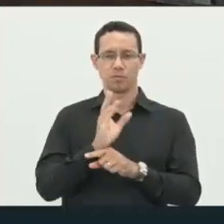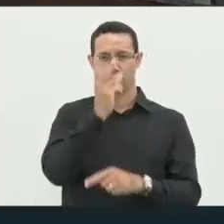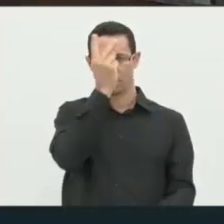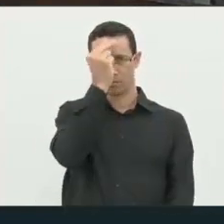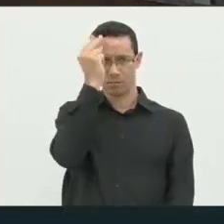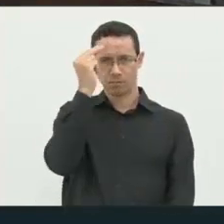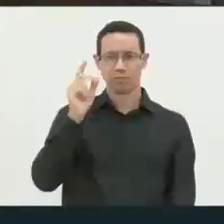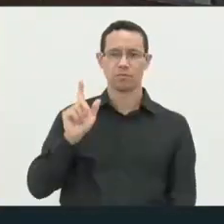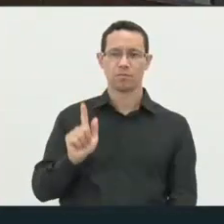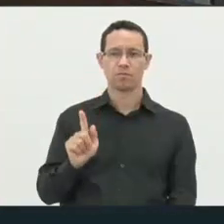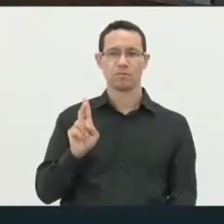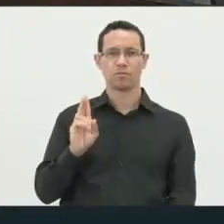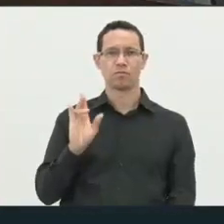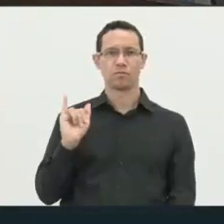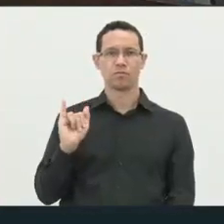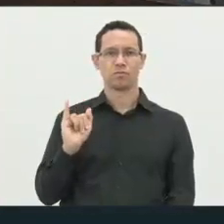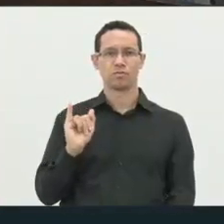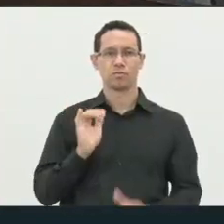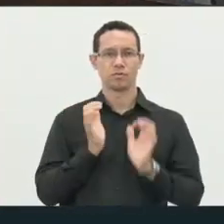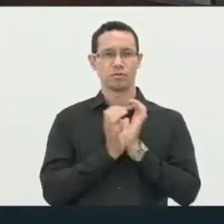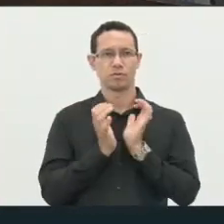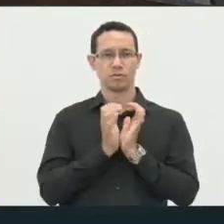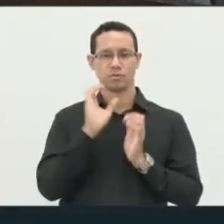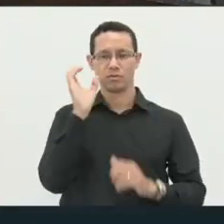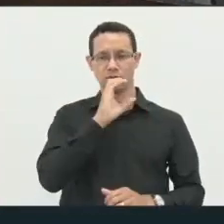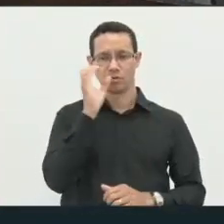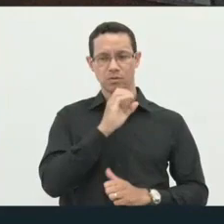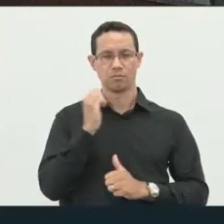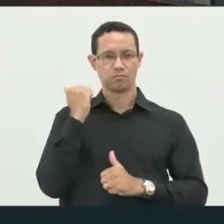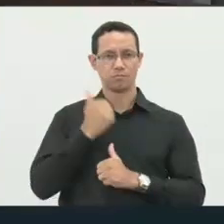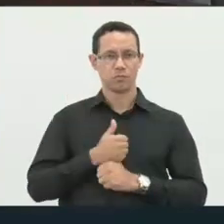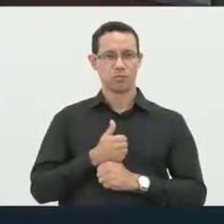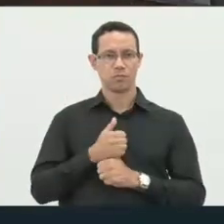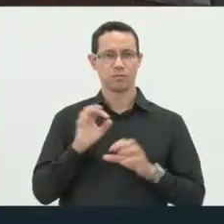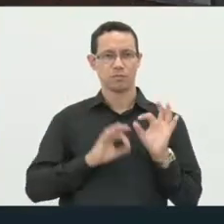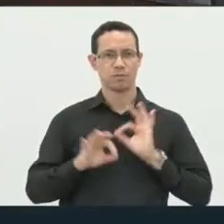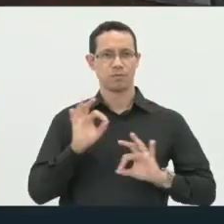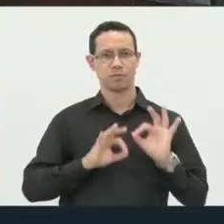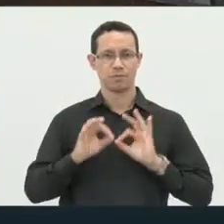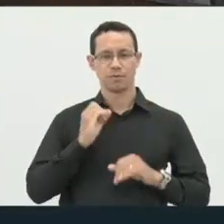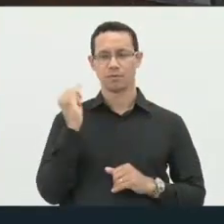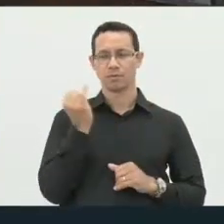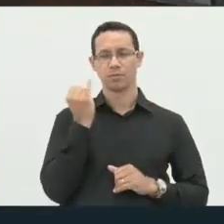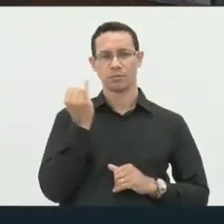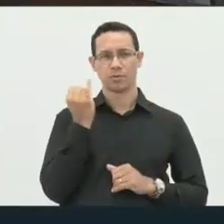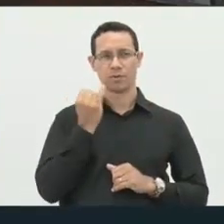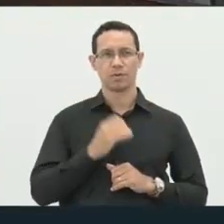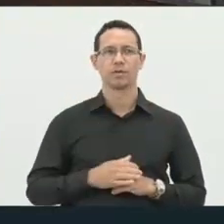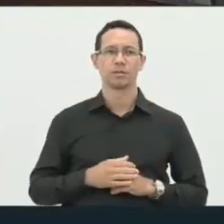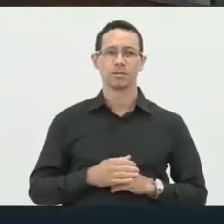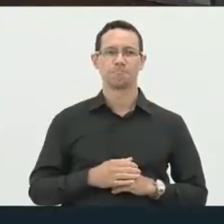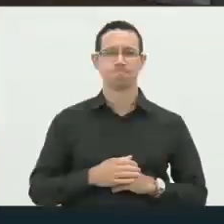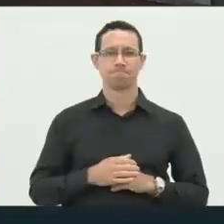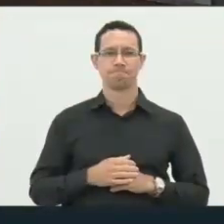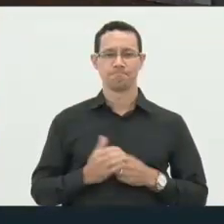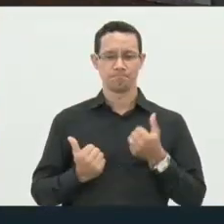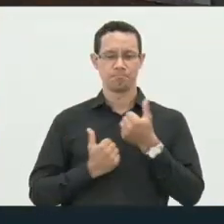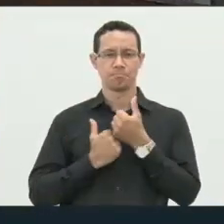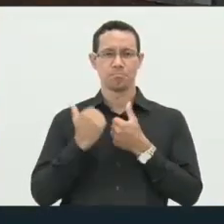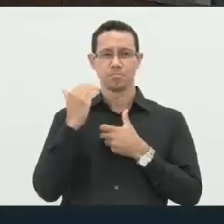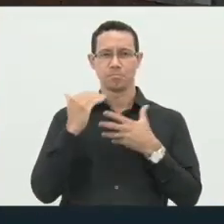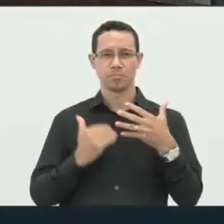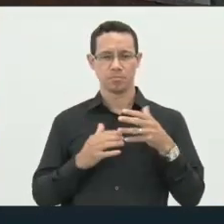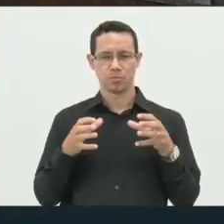equipe que mande para essa casa mais rápido possível esse substitutivo que será tão importante para a nossa categoria para